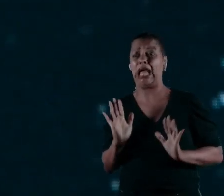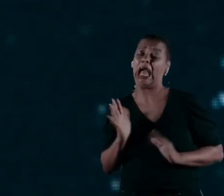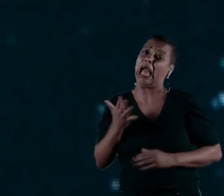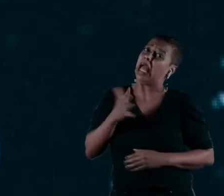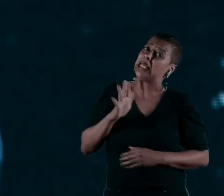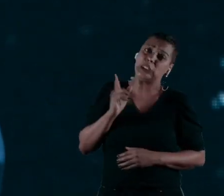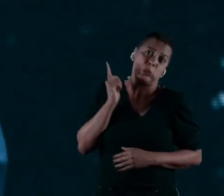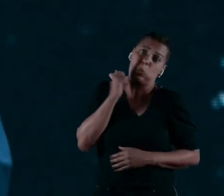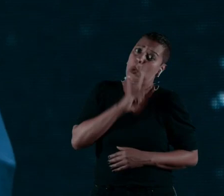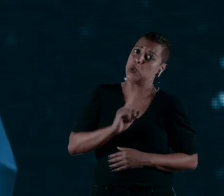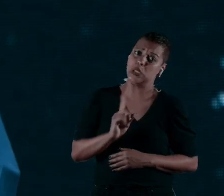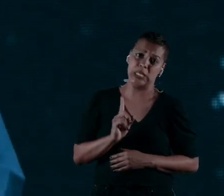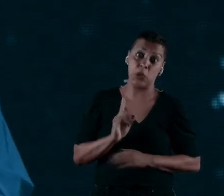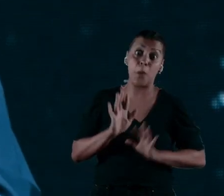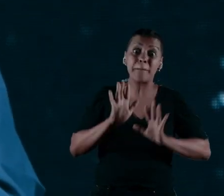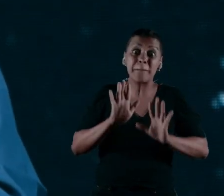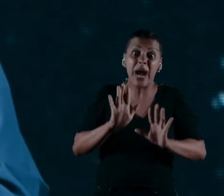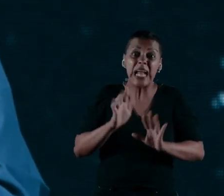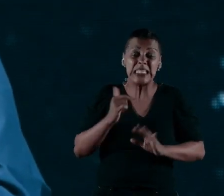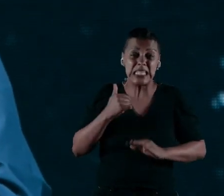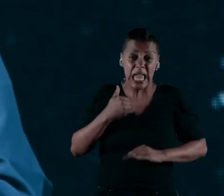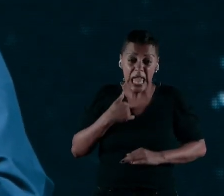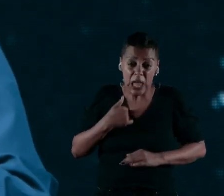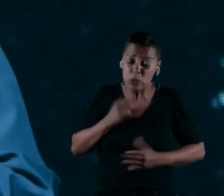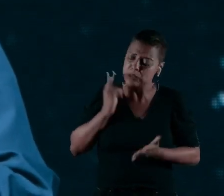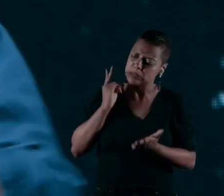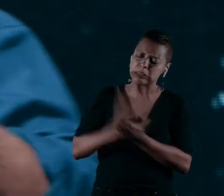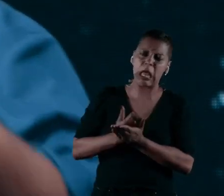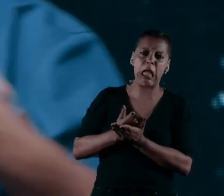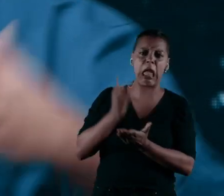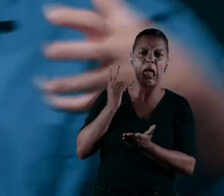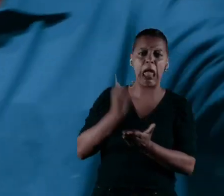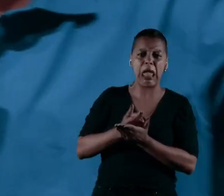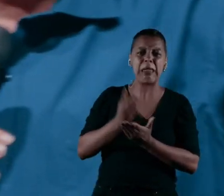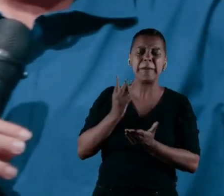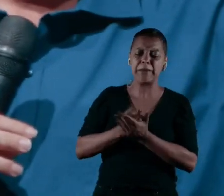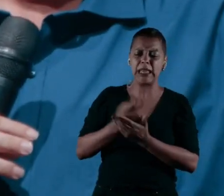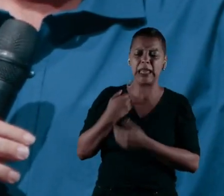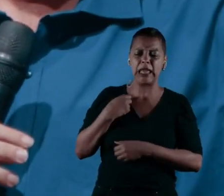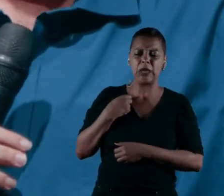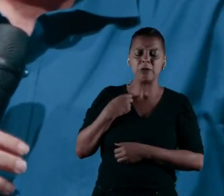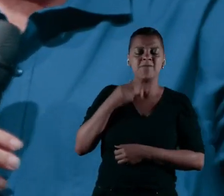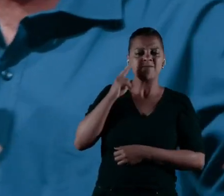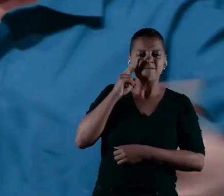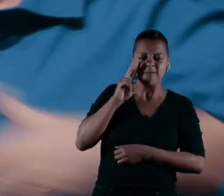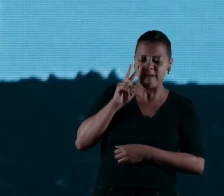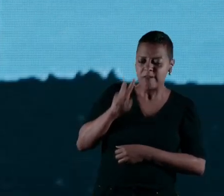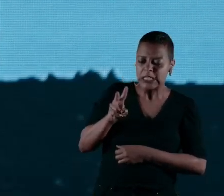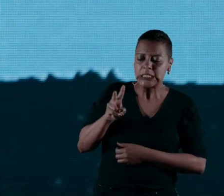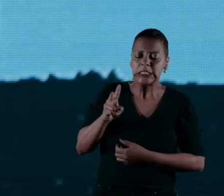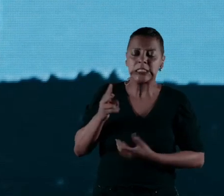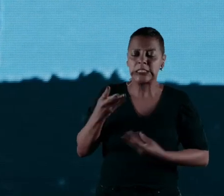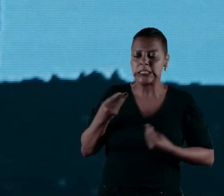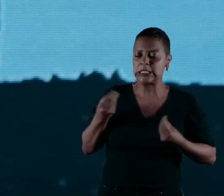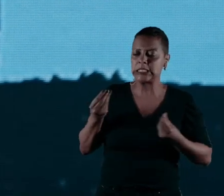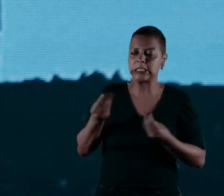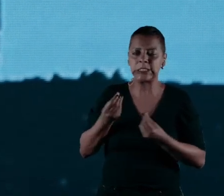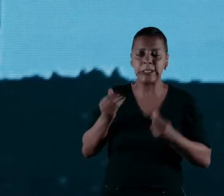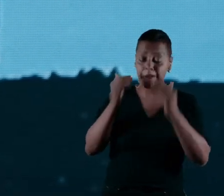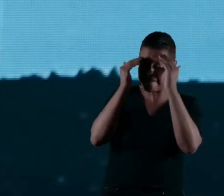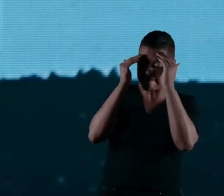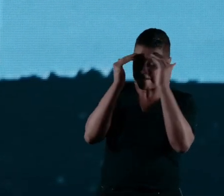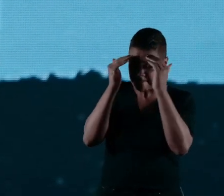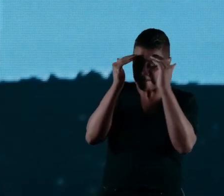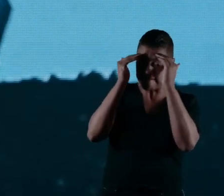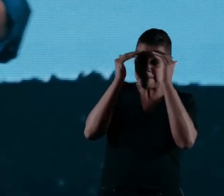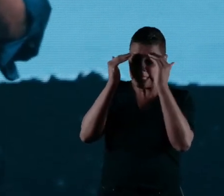nunca vou olhar para alguma coisa que eu tenho dificuldade de dominar ou de obedecer e